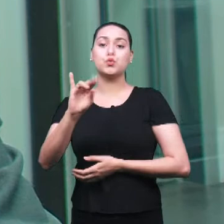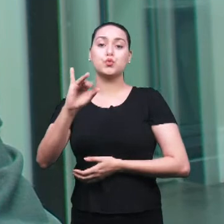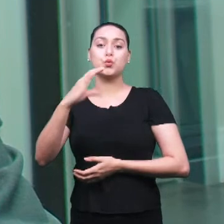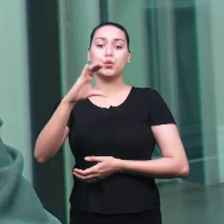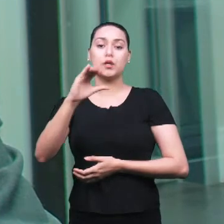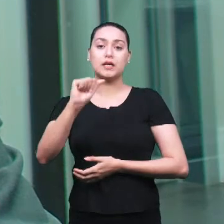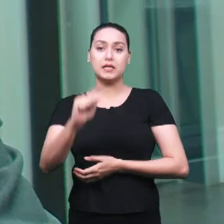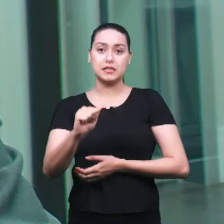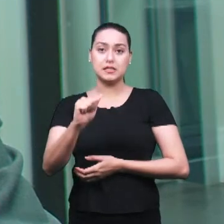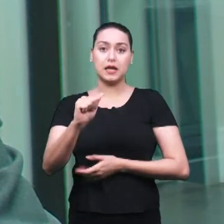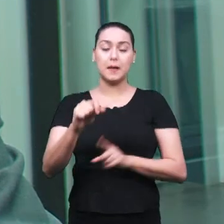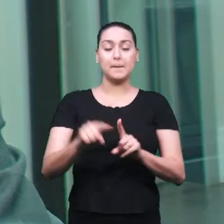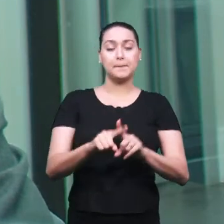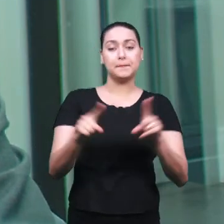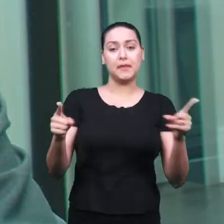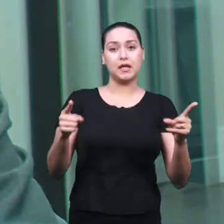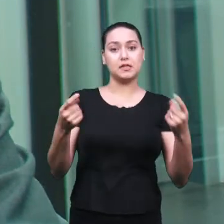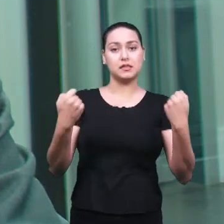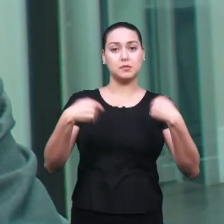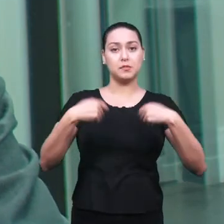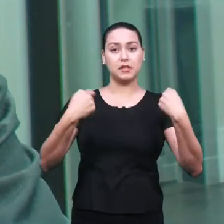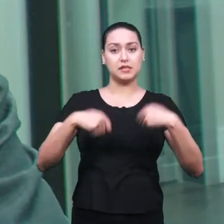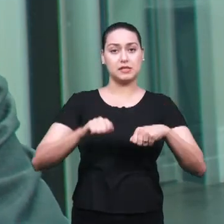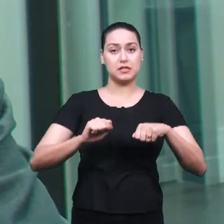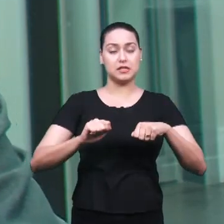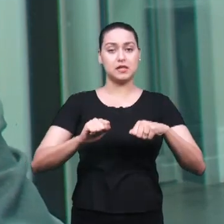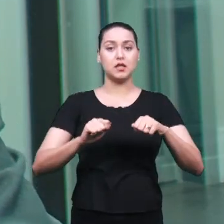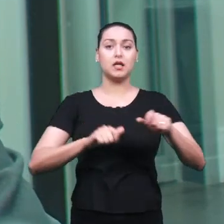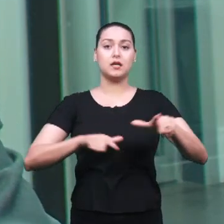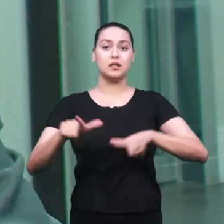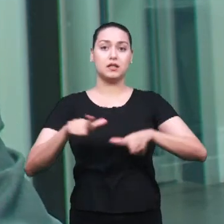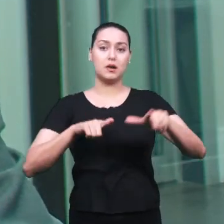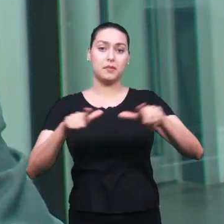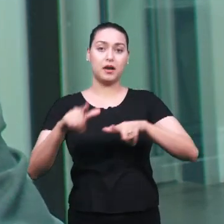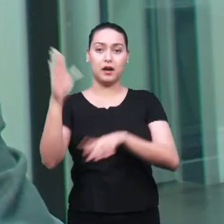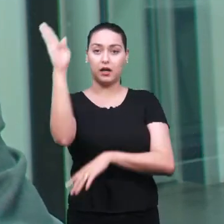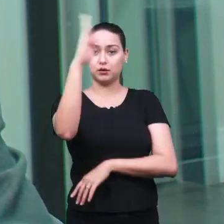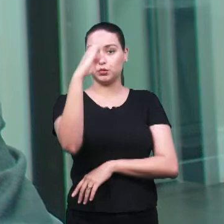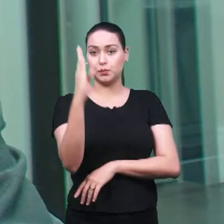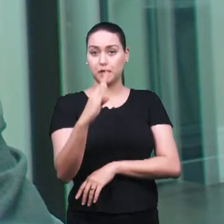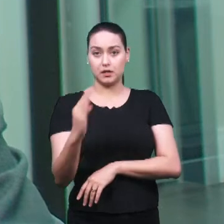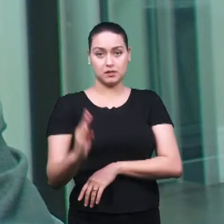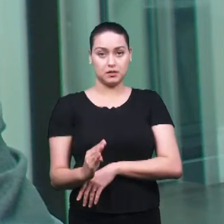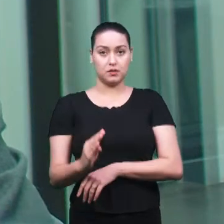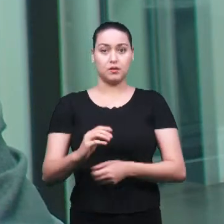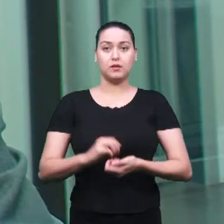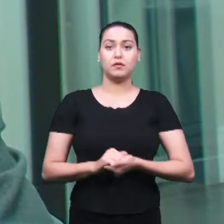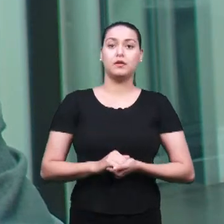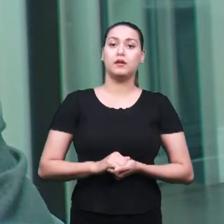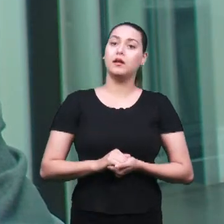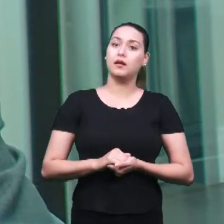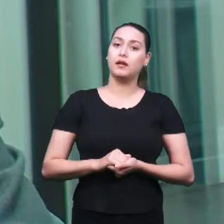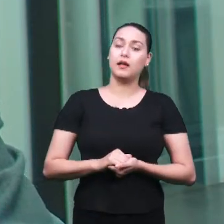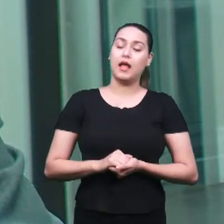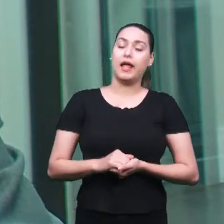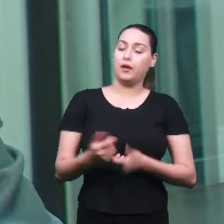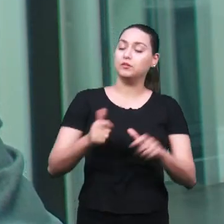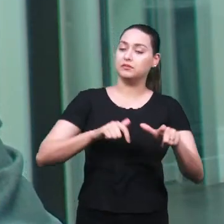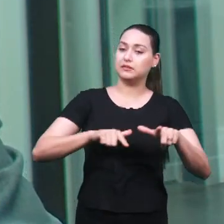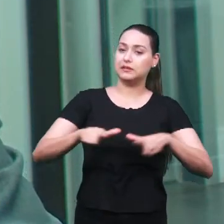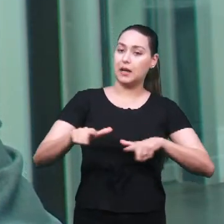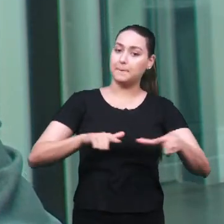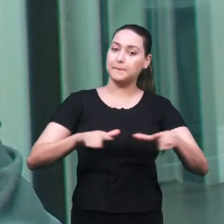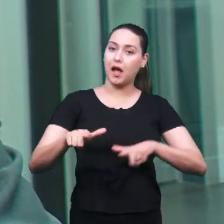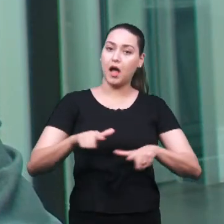mas que precisa de serviços aqui no Brasil. Então eu trabalho para eles, né, no setor de compliance.